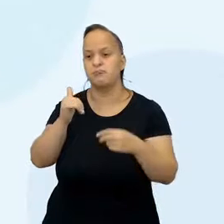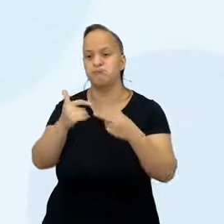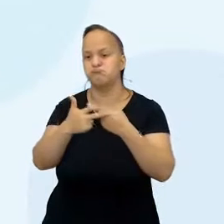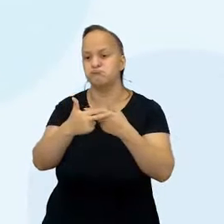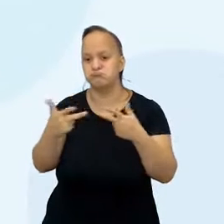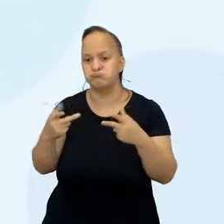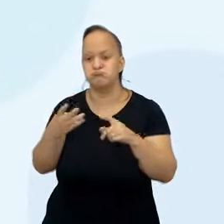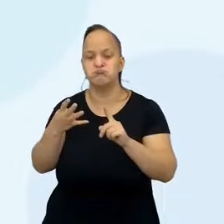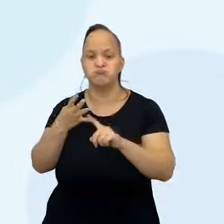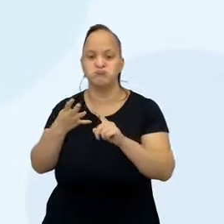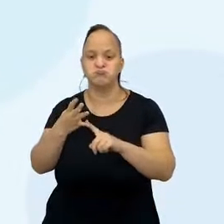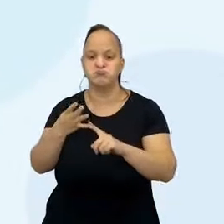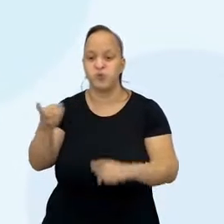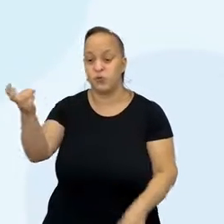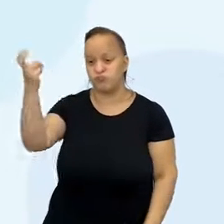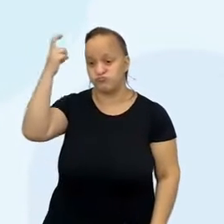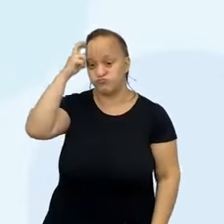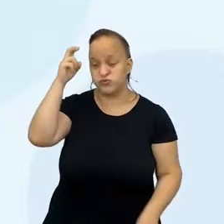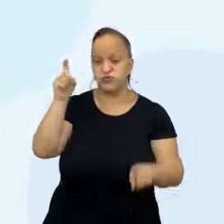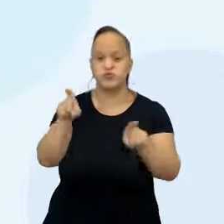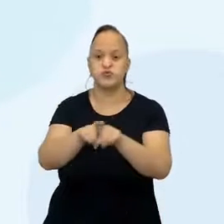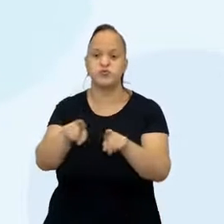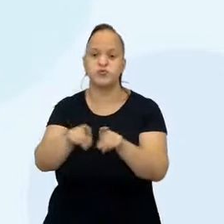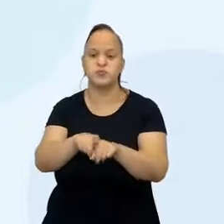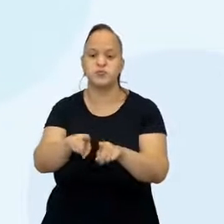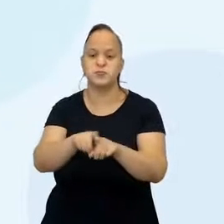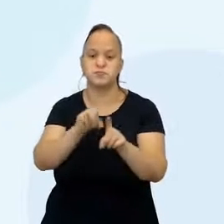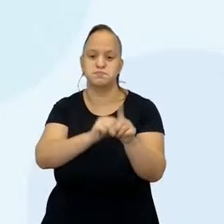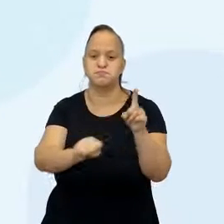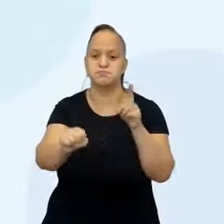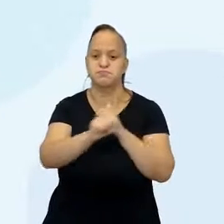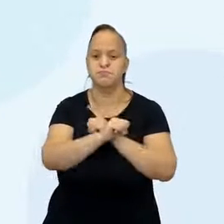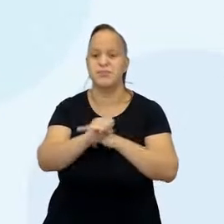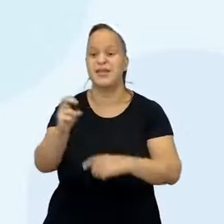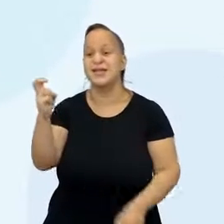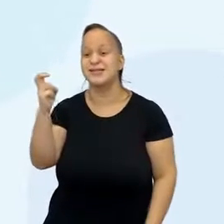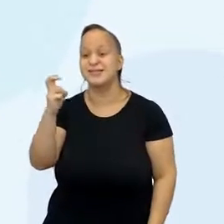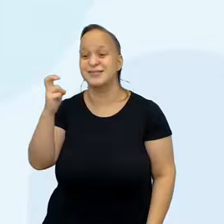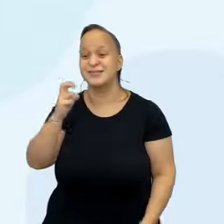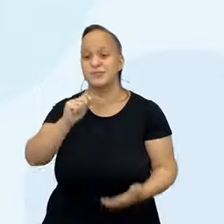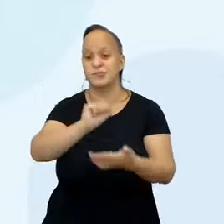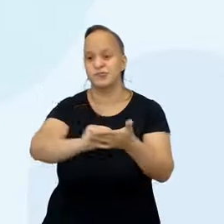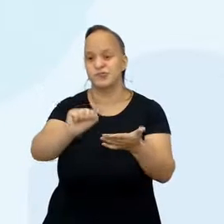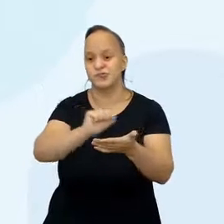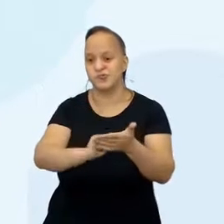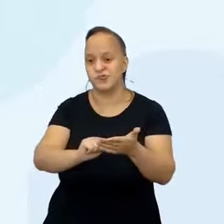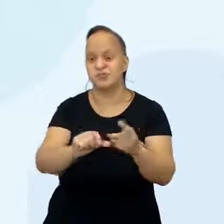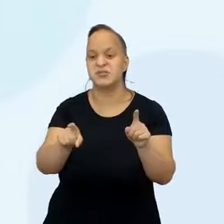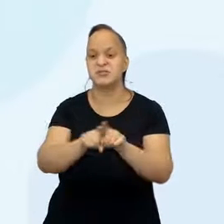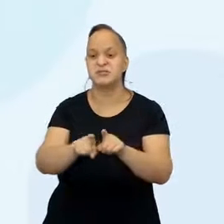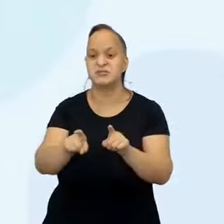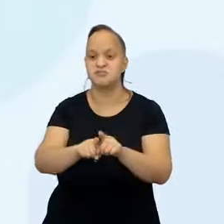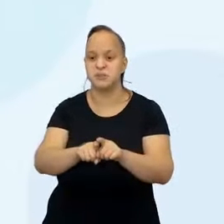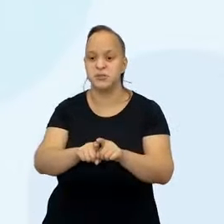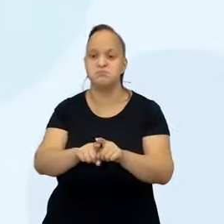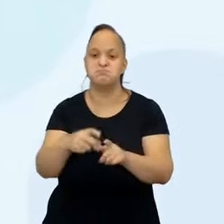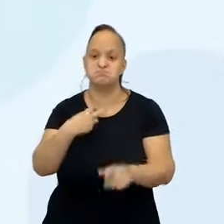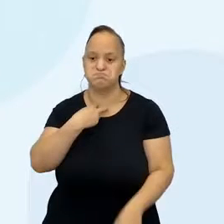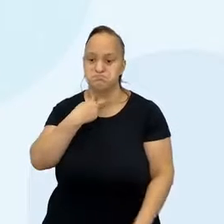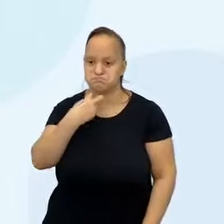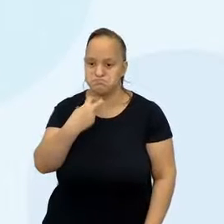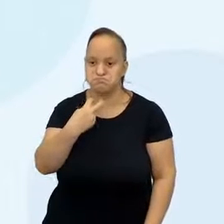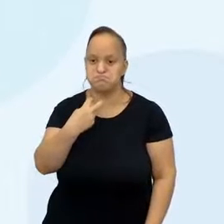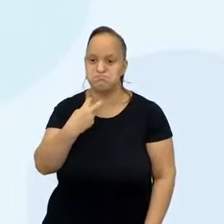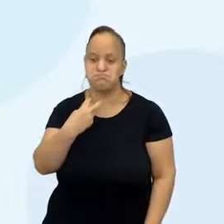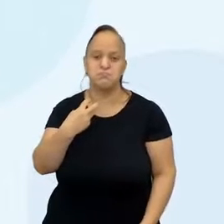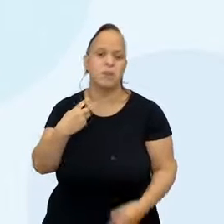cultura e sociedade; e o componente 5, oficina de produção textual e oralidade. Então, hoje a gente vai ali falar mais um pouquinho,